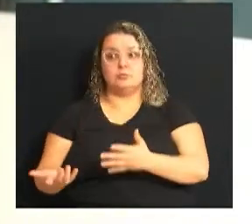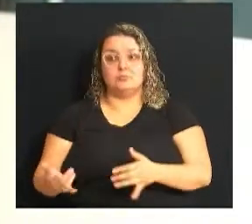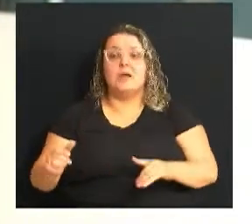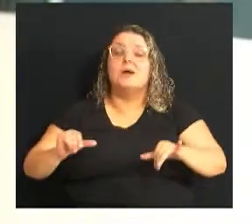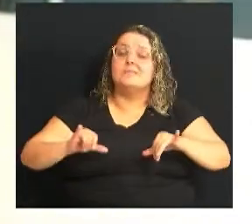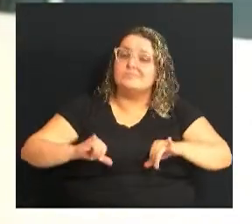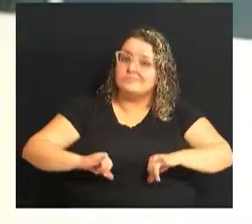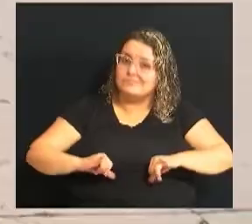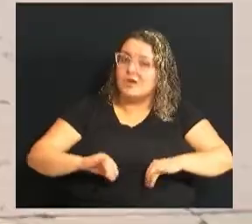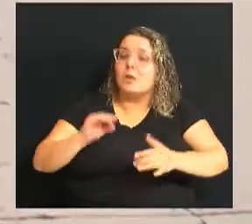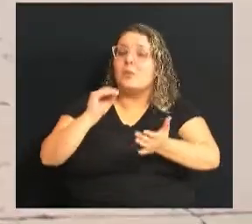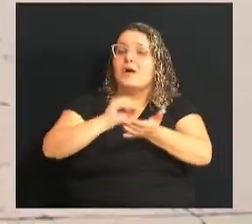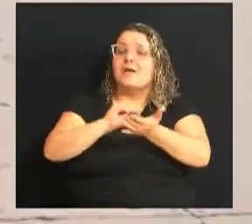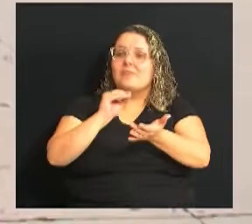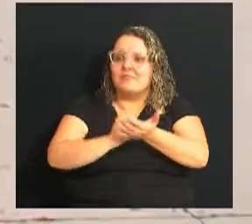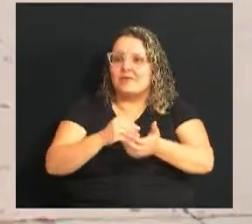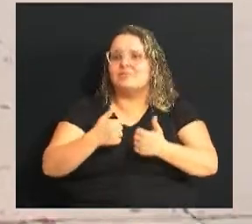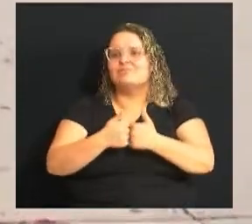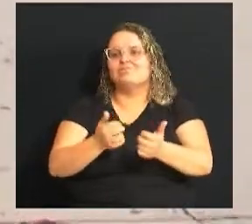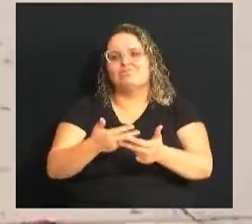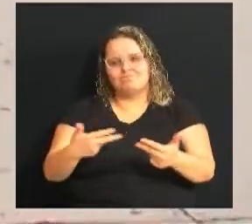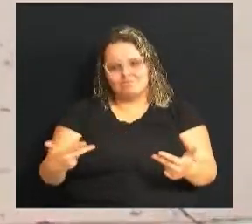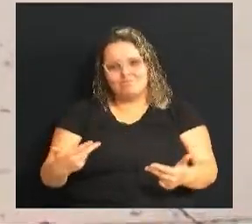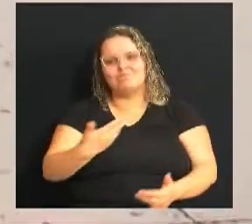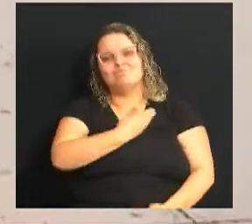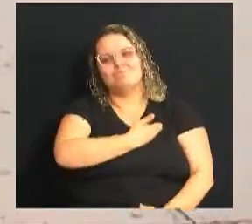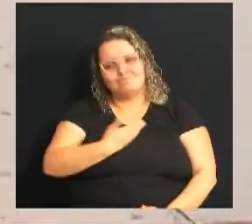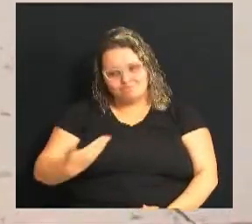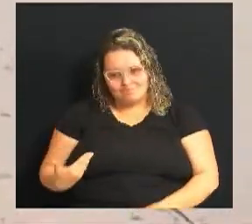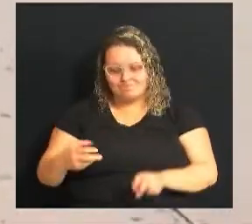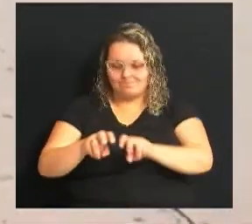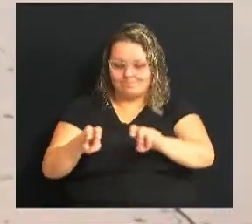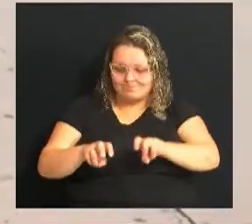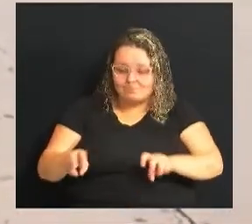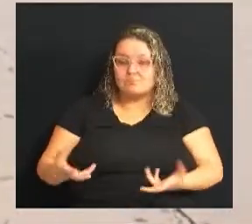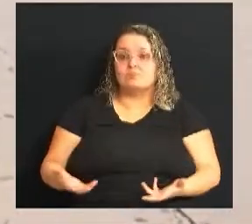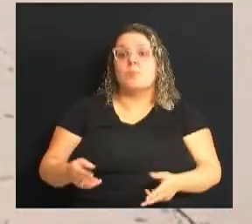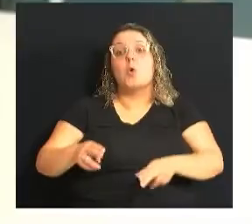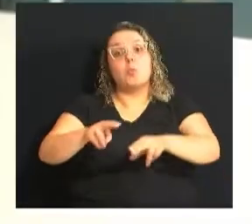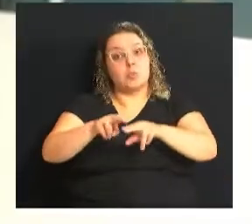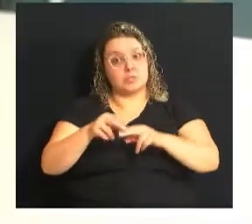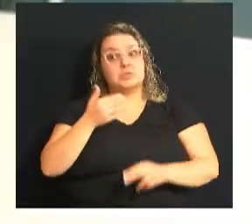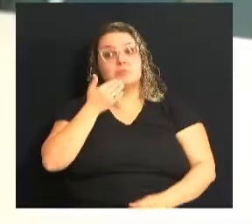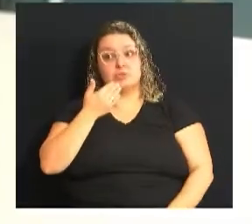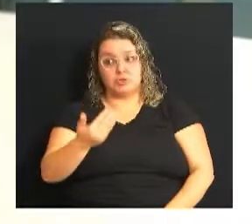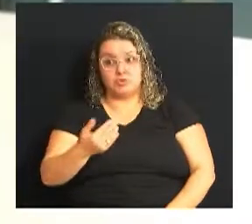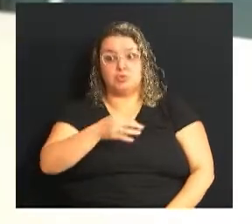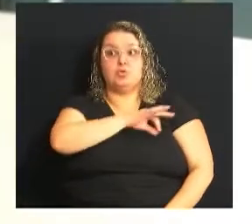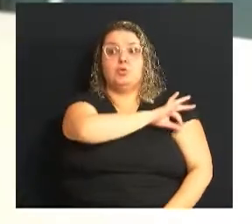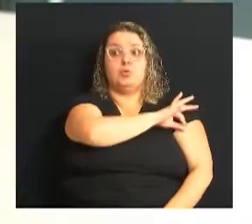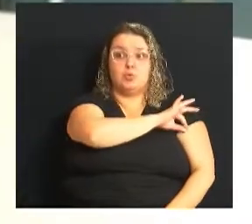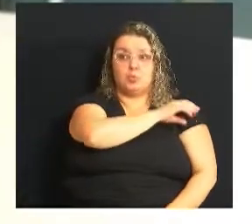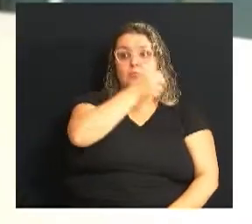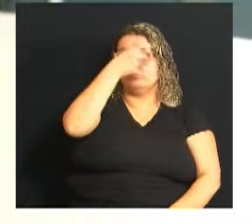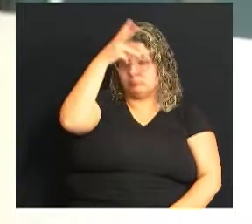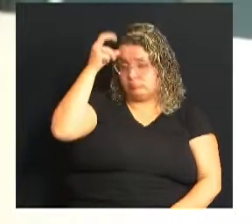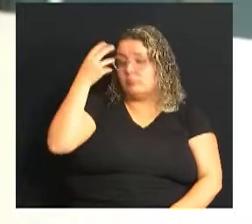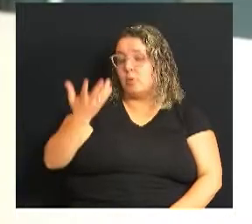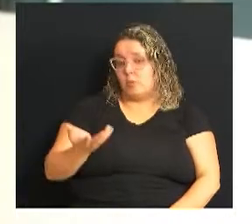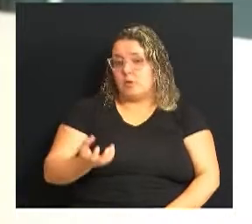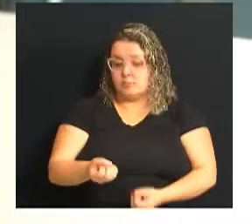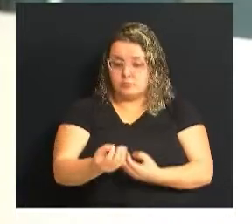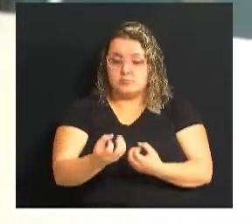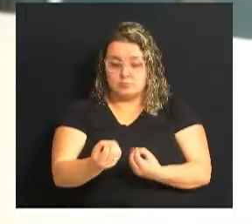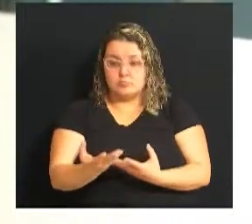a falta do transporte público coletivo. E, portanto, nós solicitamos ao prefeito essas informações, de tal